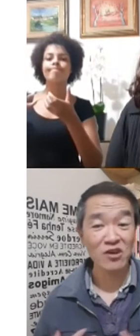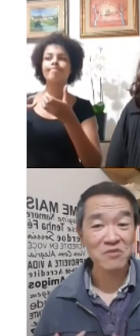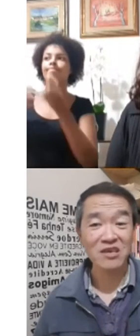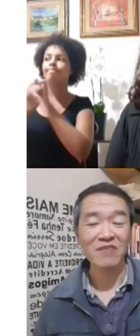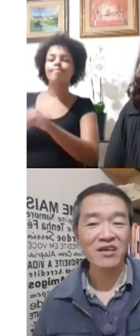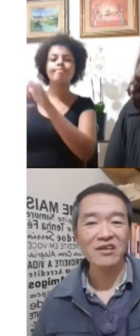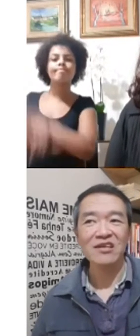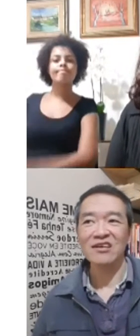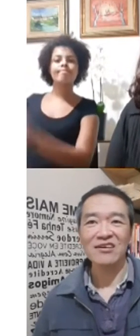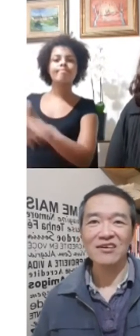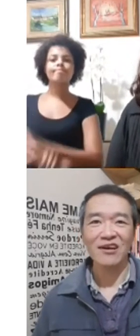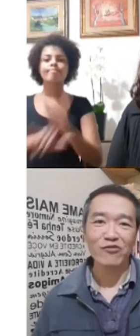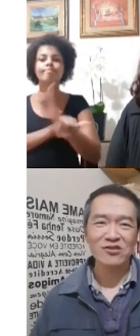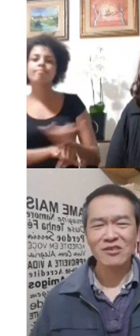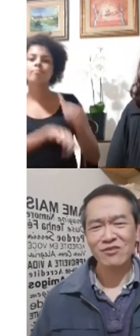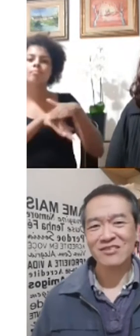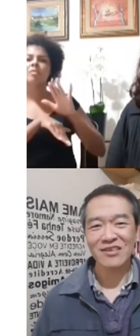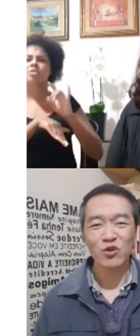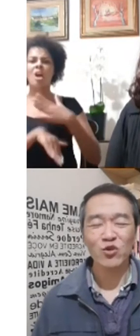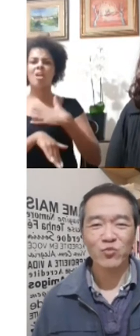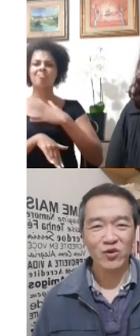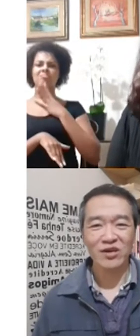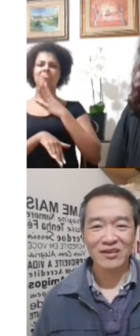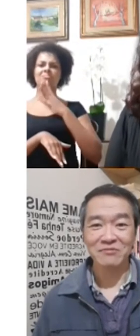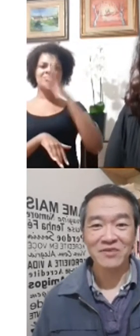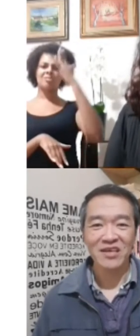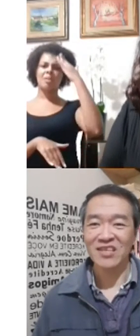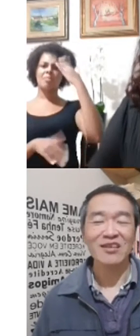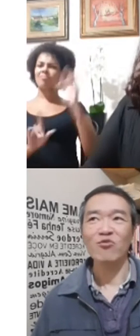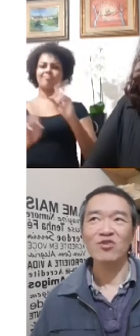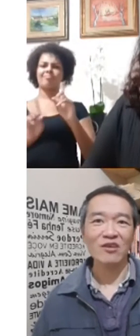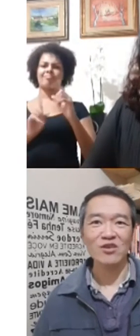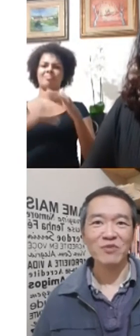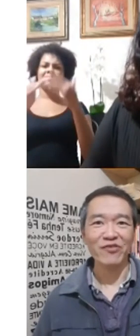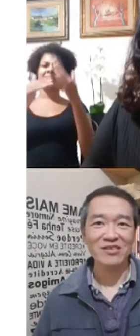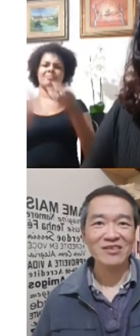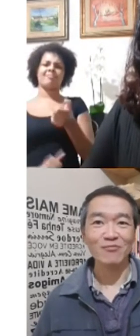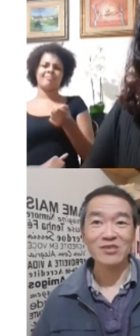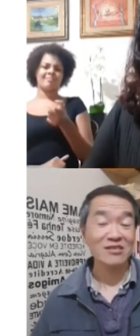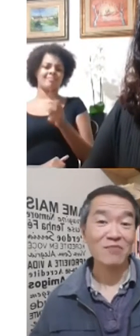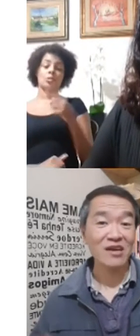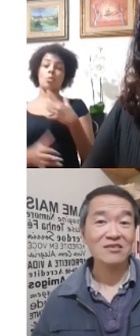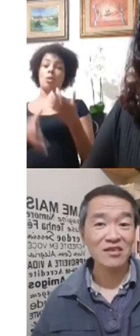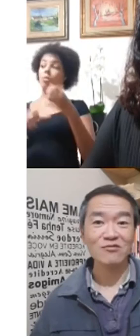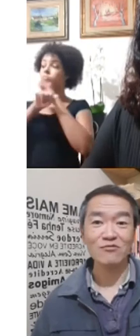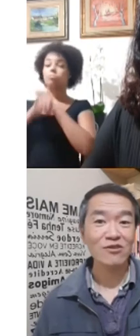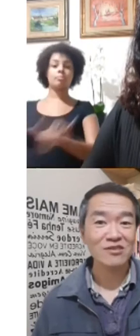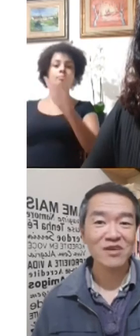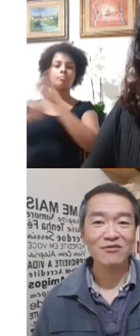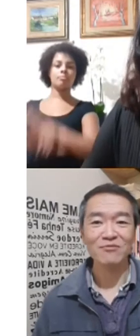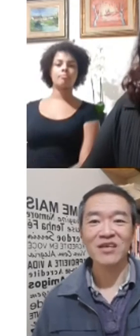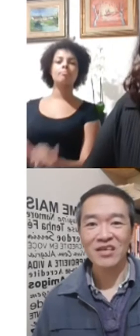né? Ficar só em mim, a evolução ia ser muito pouca, né? E tem muita coisa para fazer, então precisa de mais